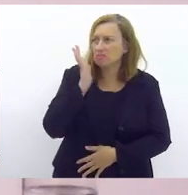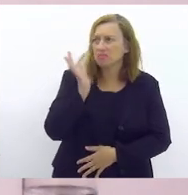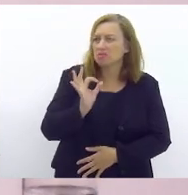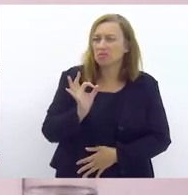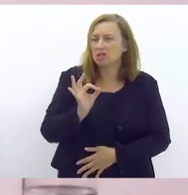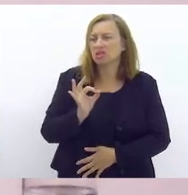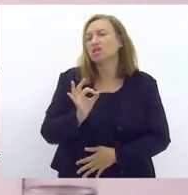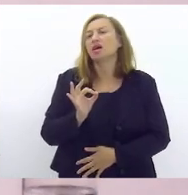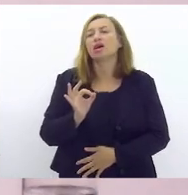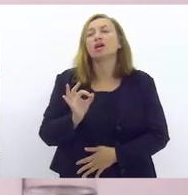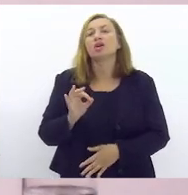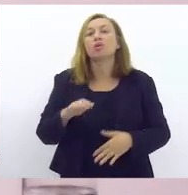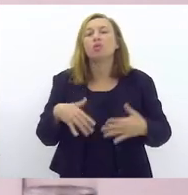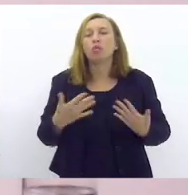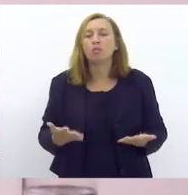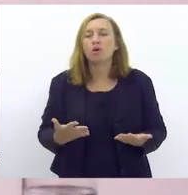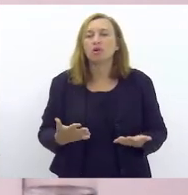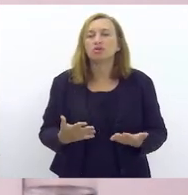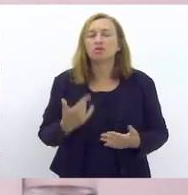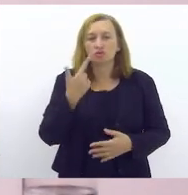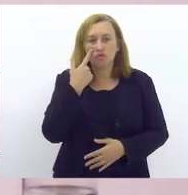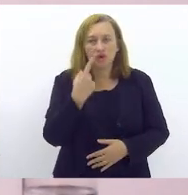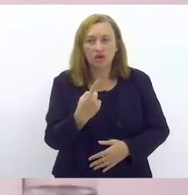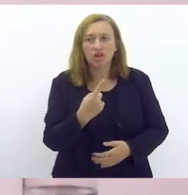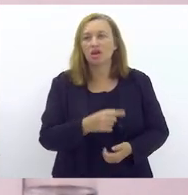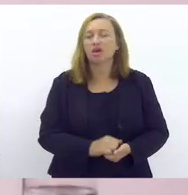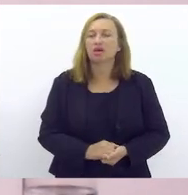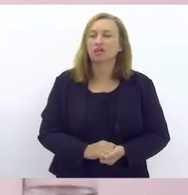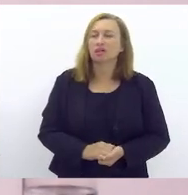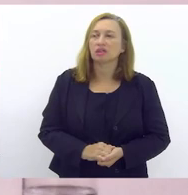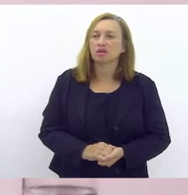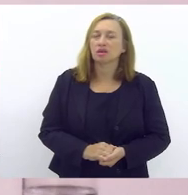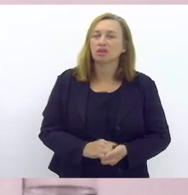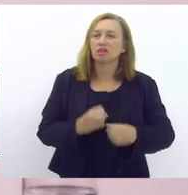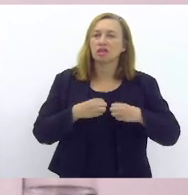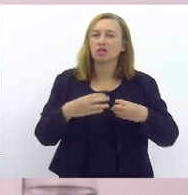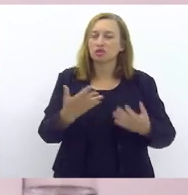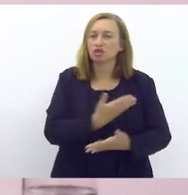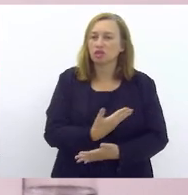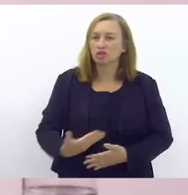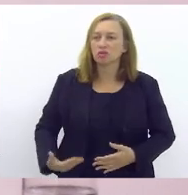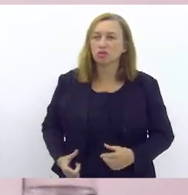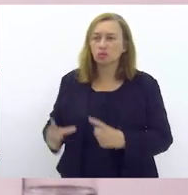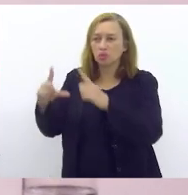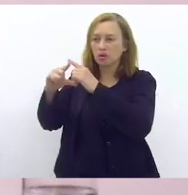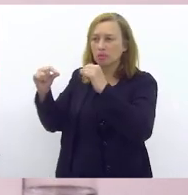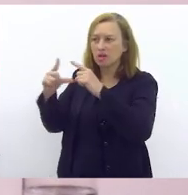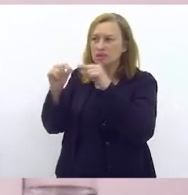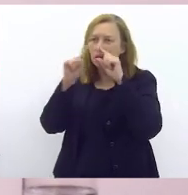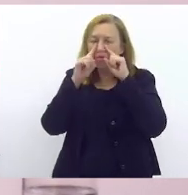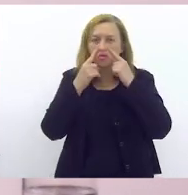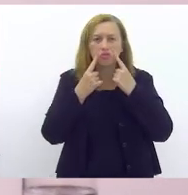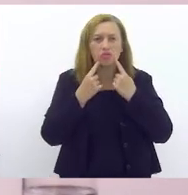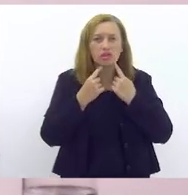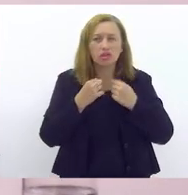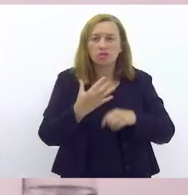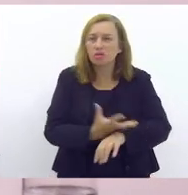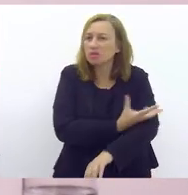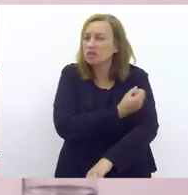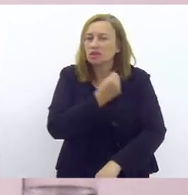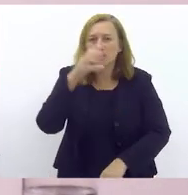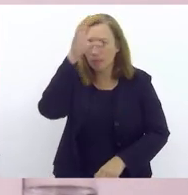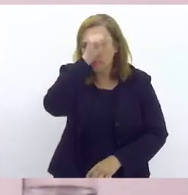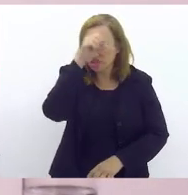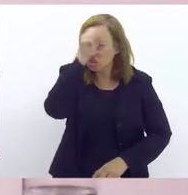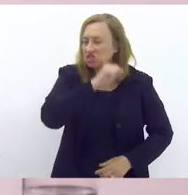noção. Quando assisti a audiência pública em Brasília, eu chorei, me emocionei e aprendi muito